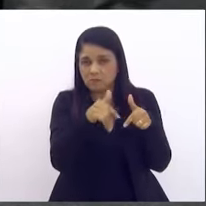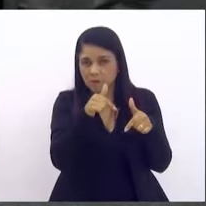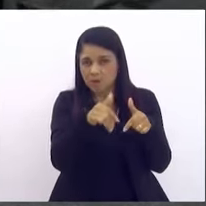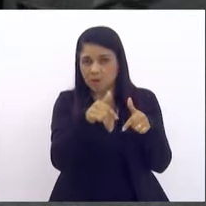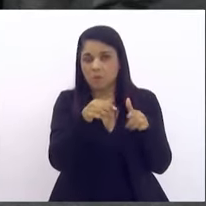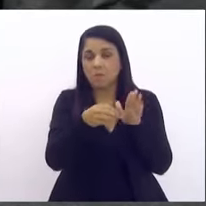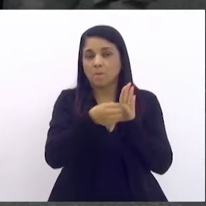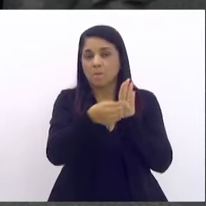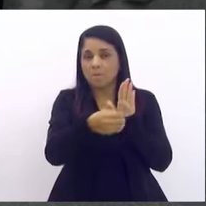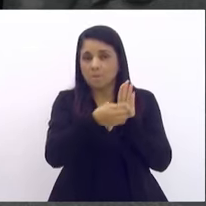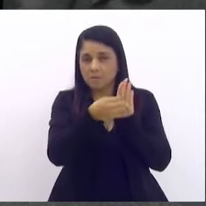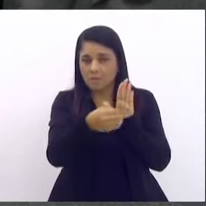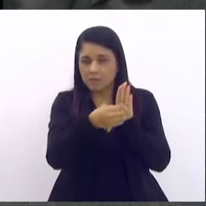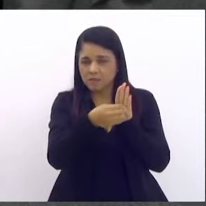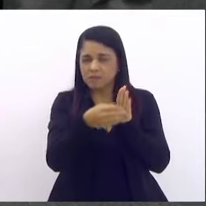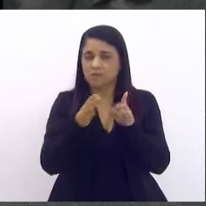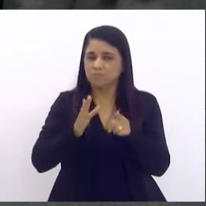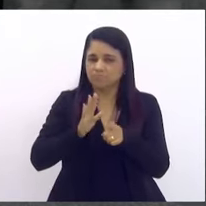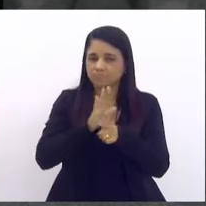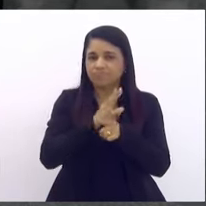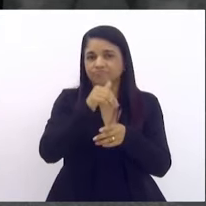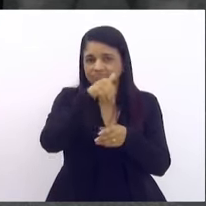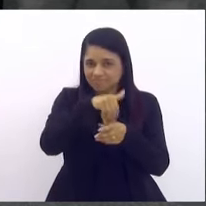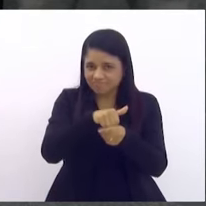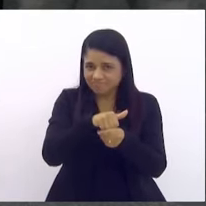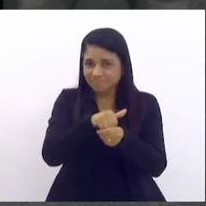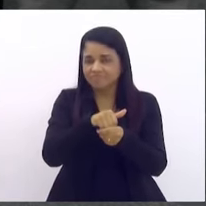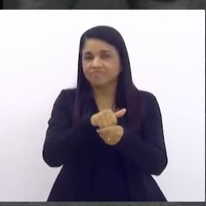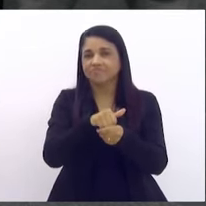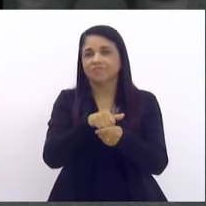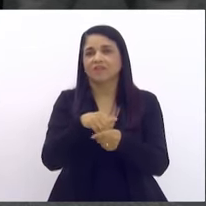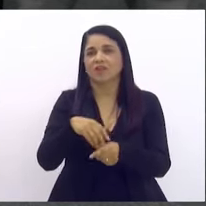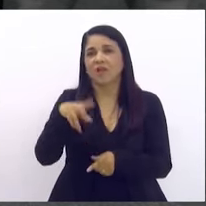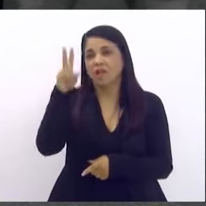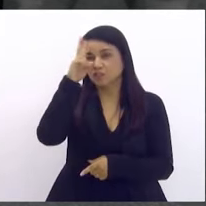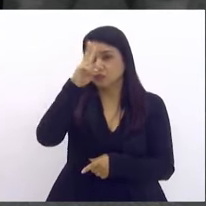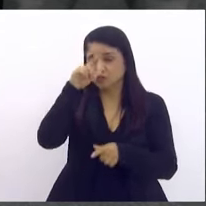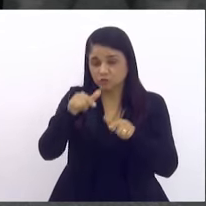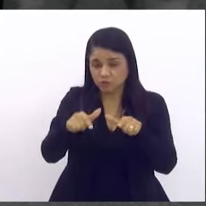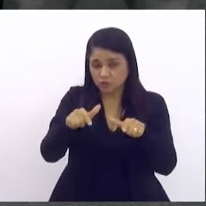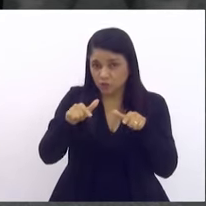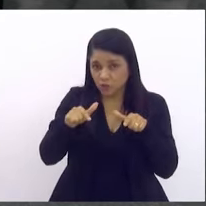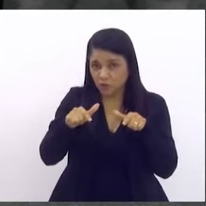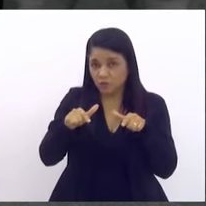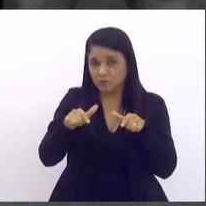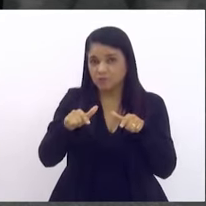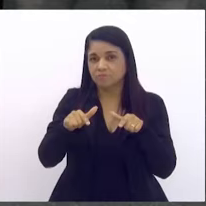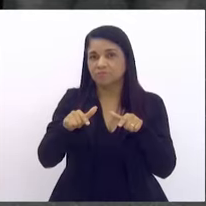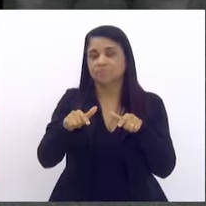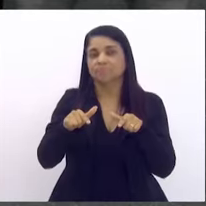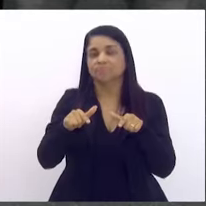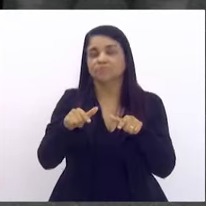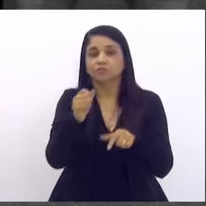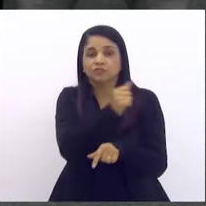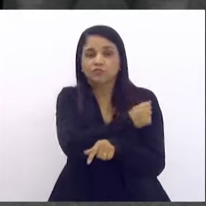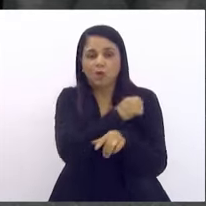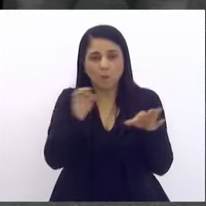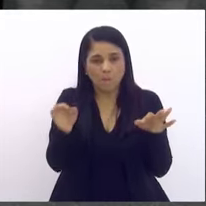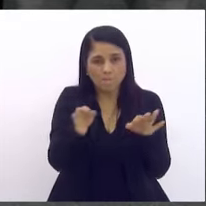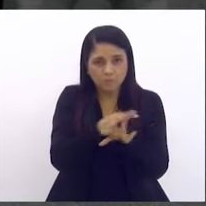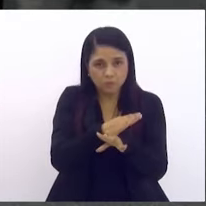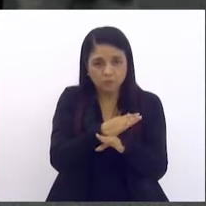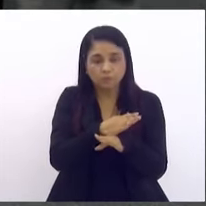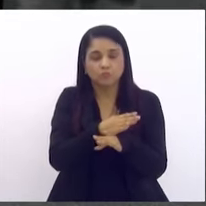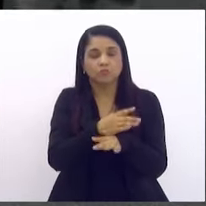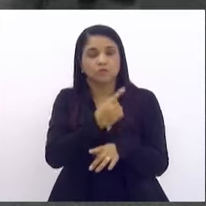parecer que vai favorável porque a emissão de histórico sobretudo para as e os alunos concluintes do ensino básico